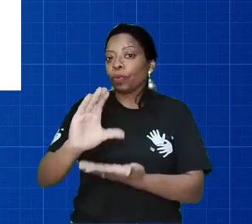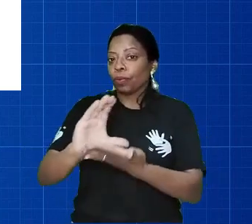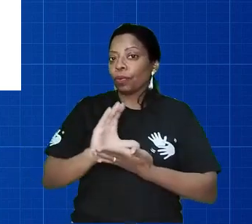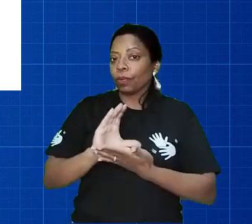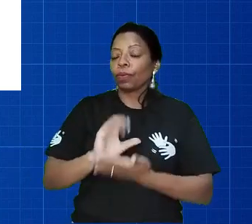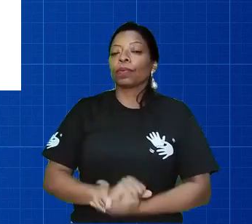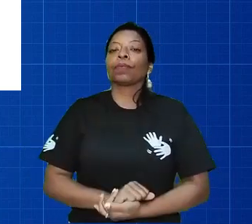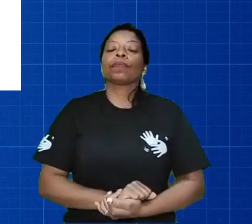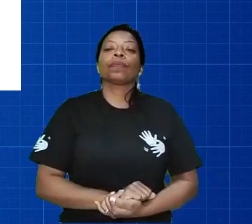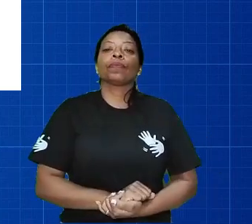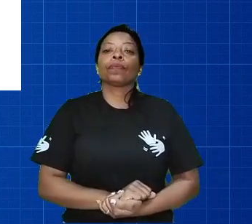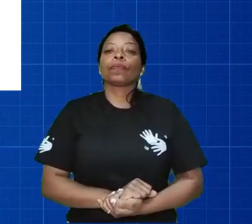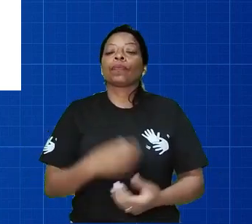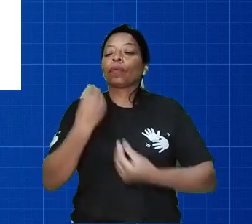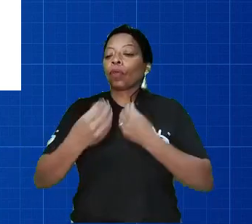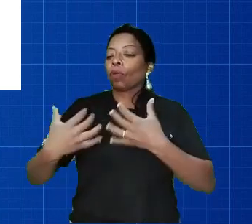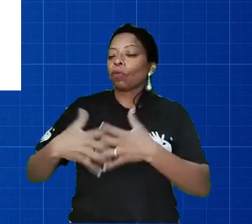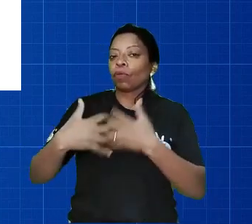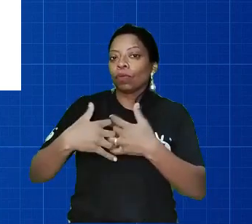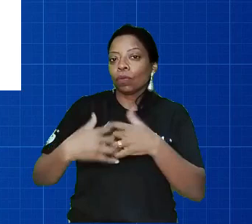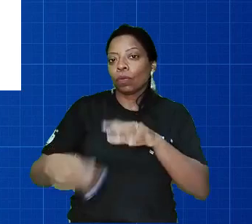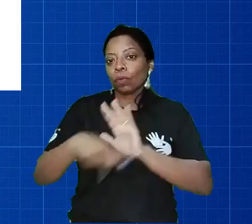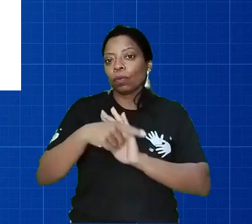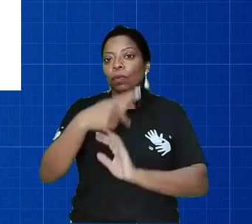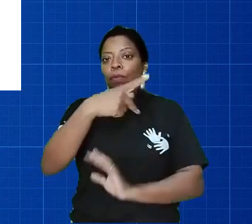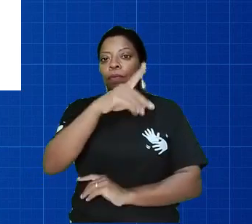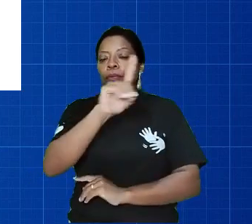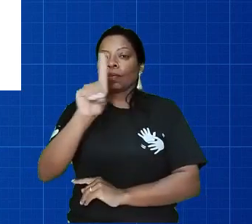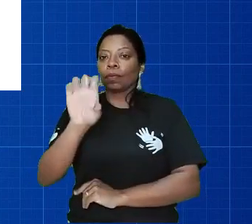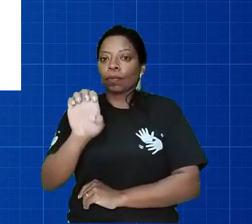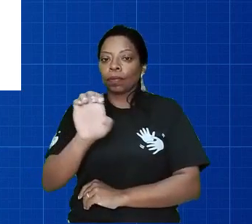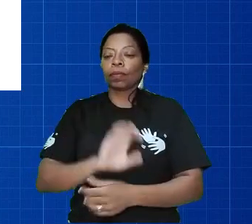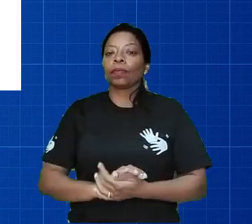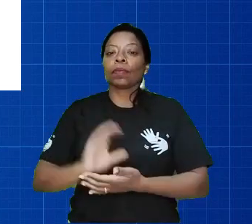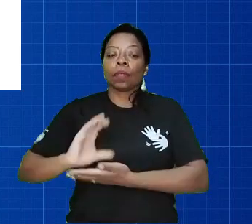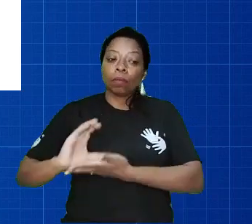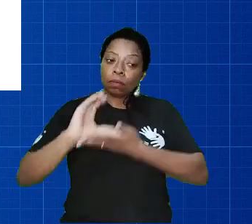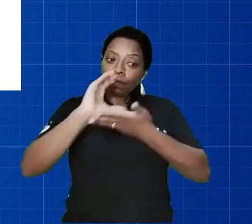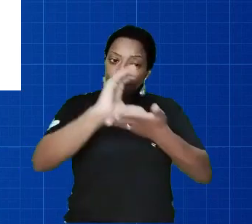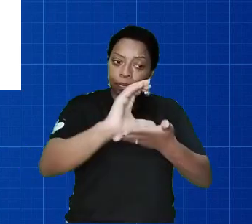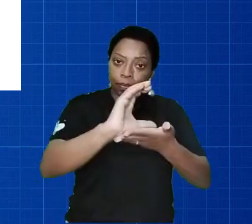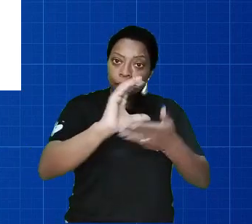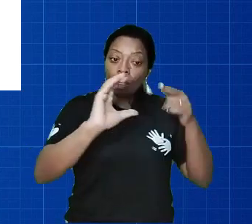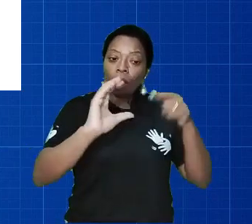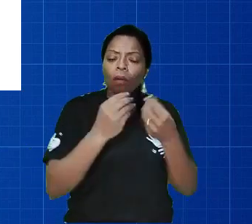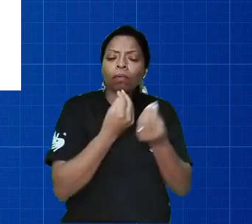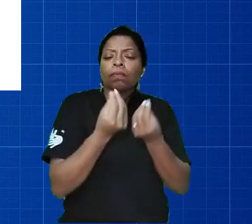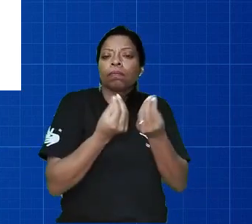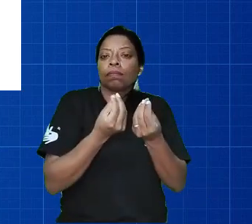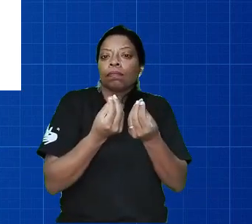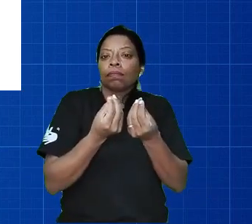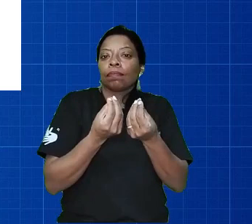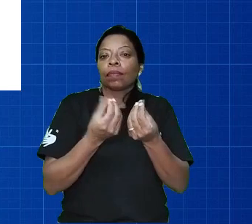E como se dá o funcionamento do PDDE? Então, o repasse dos recursos, ele é realizado pelo